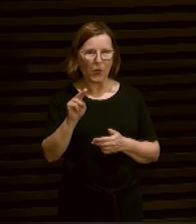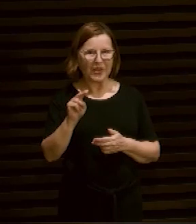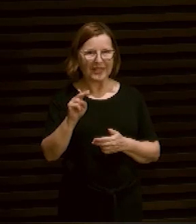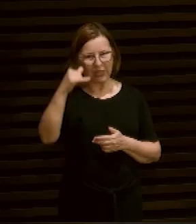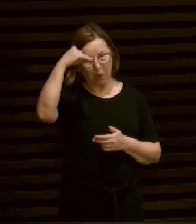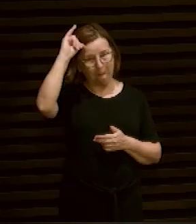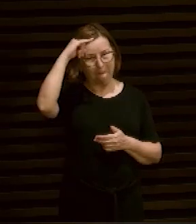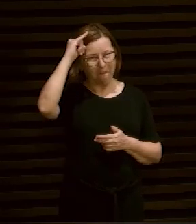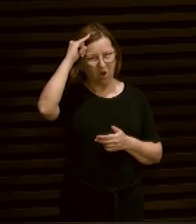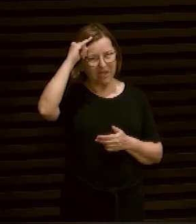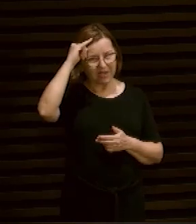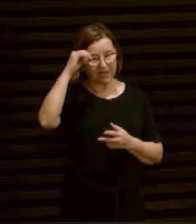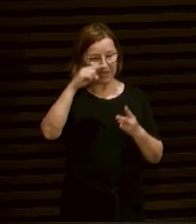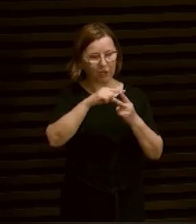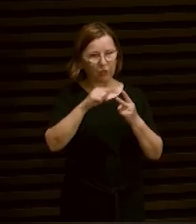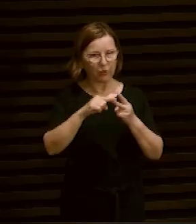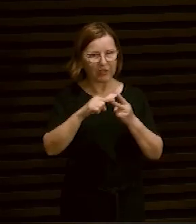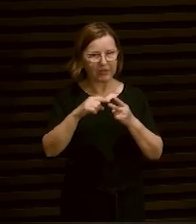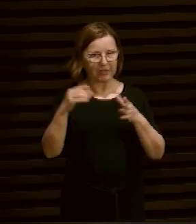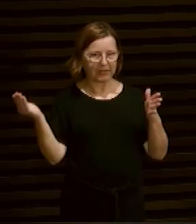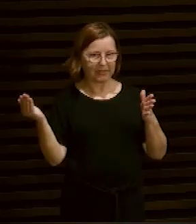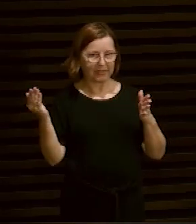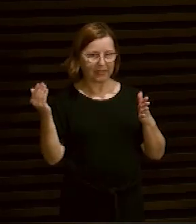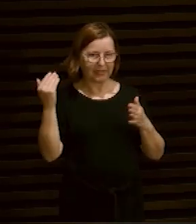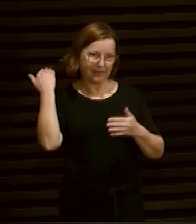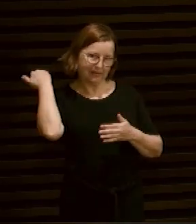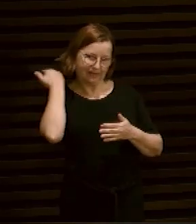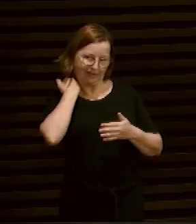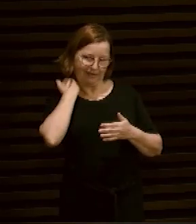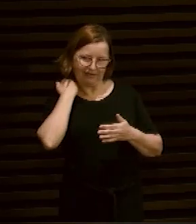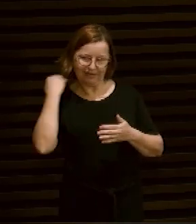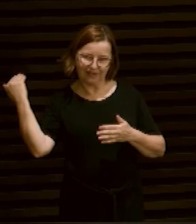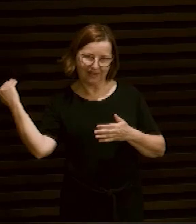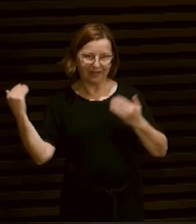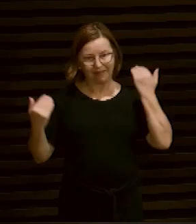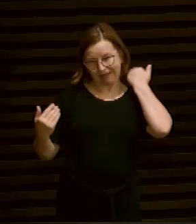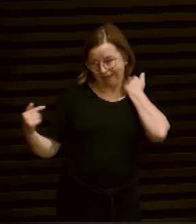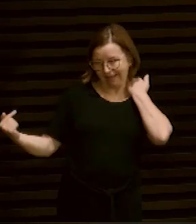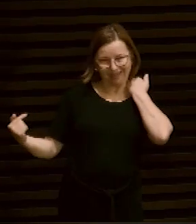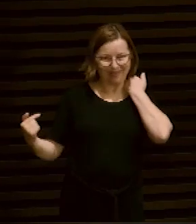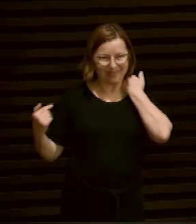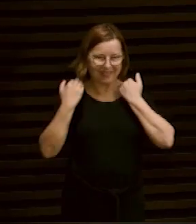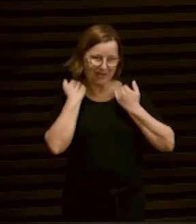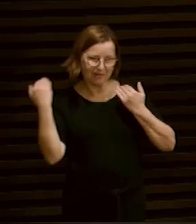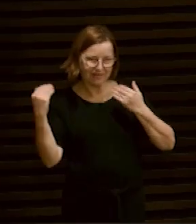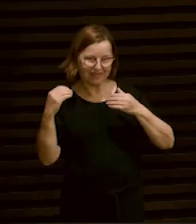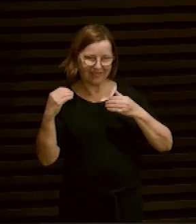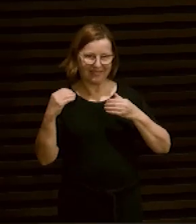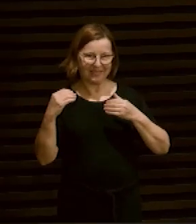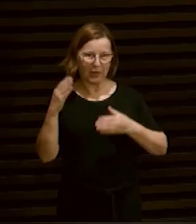canga aqui. Onde foi que Jesus e eu estivemos na mesma